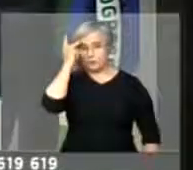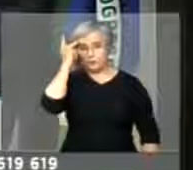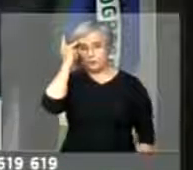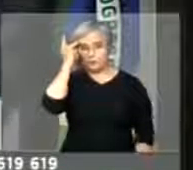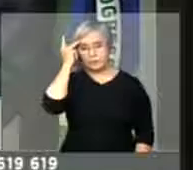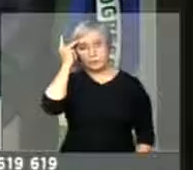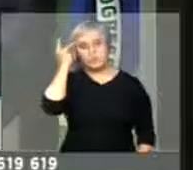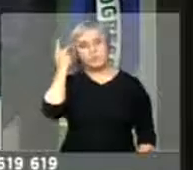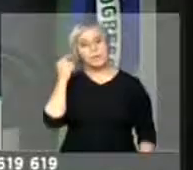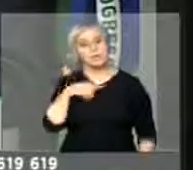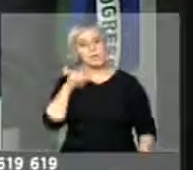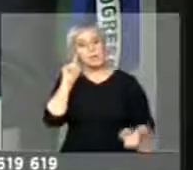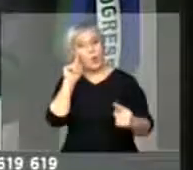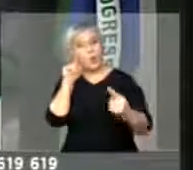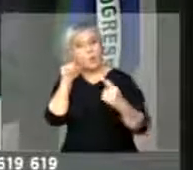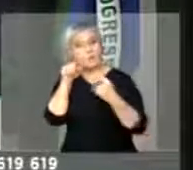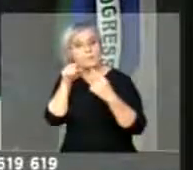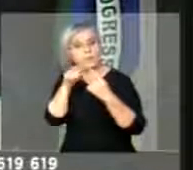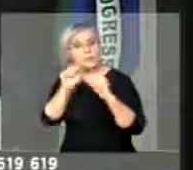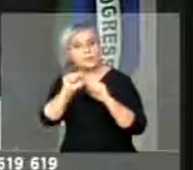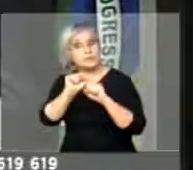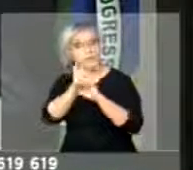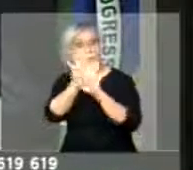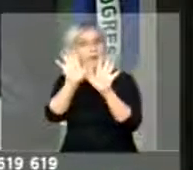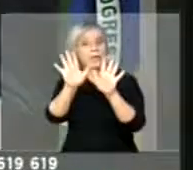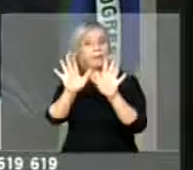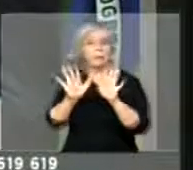com objetivos claros.